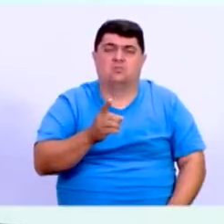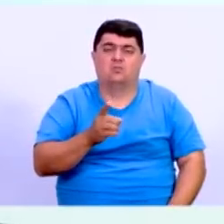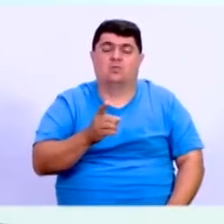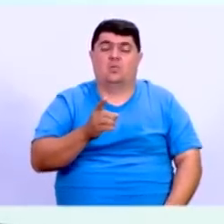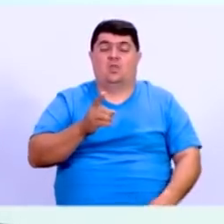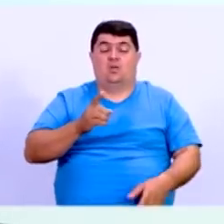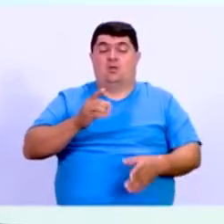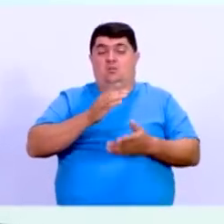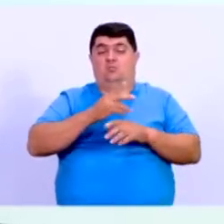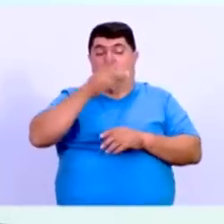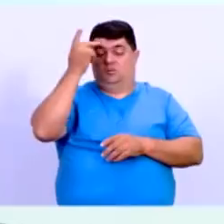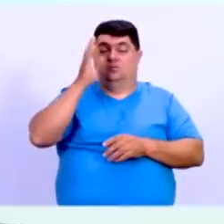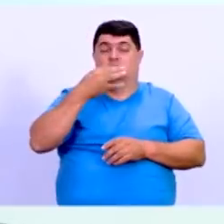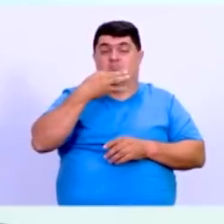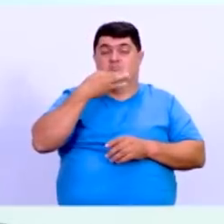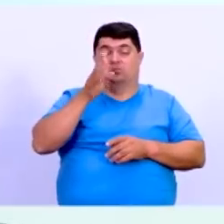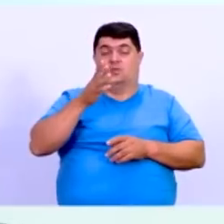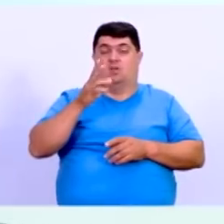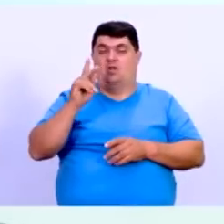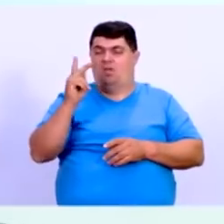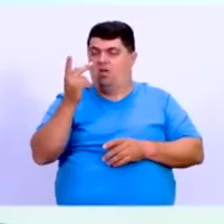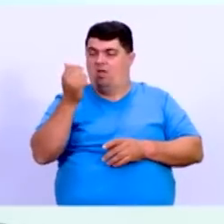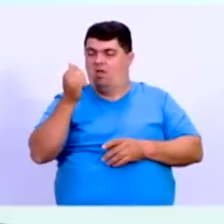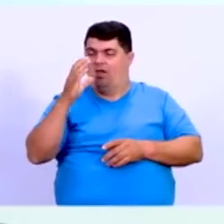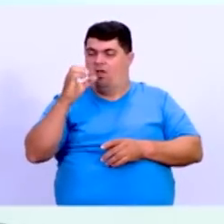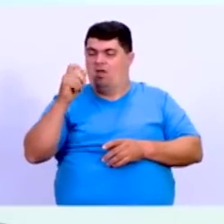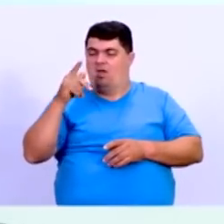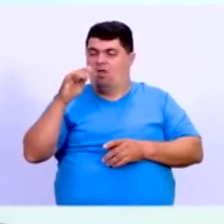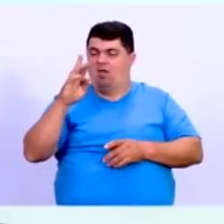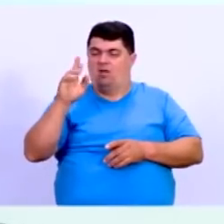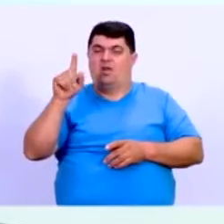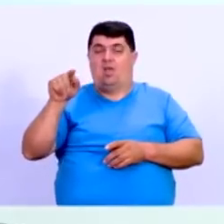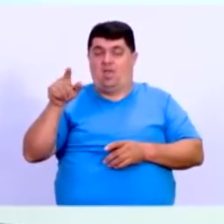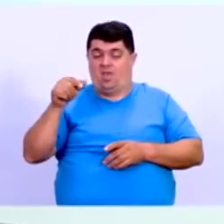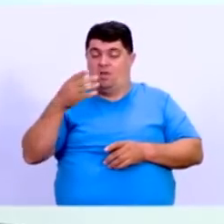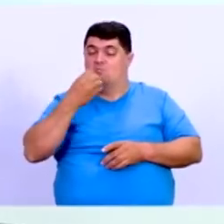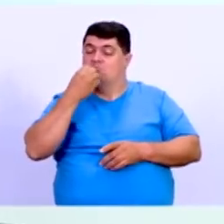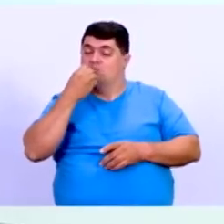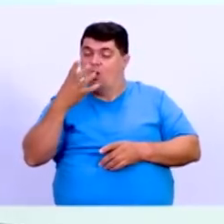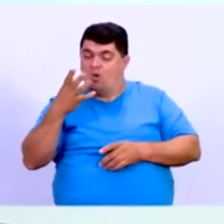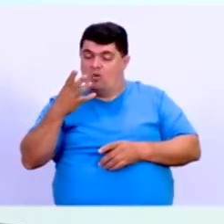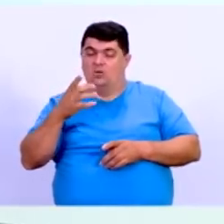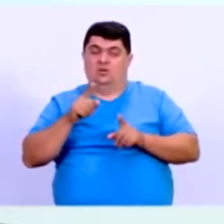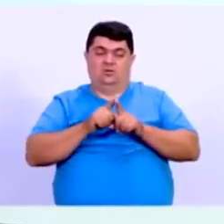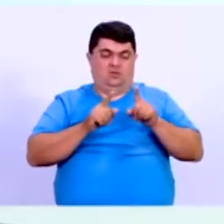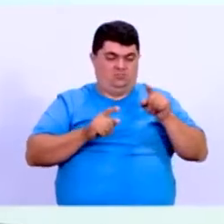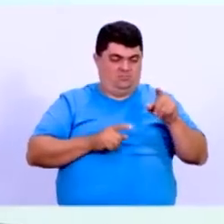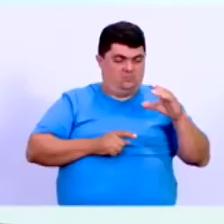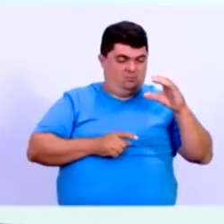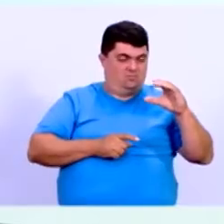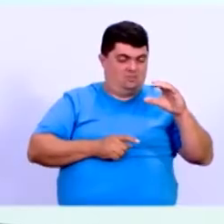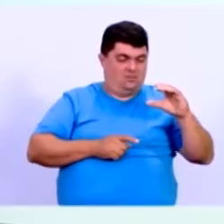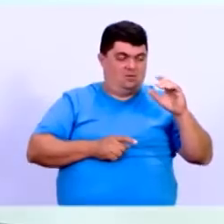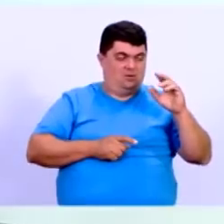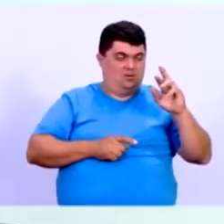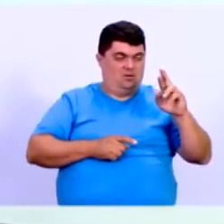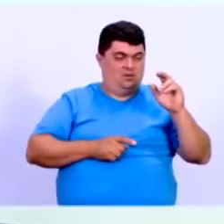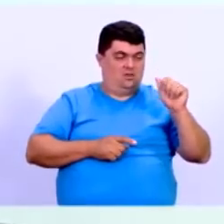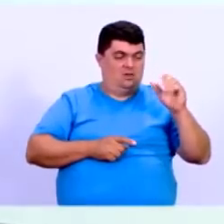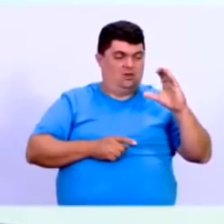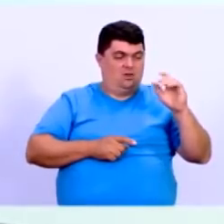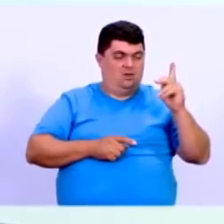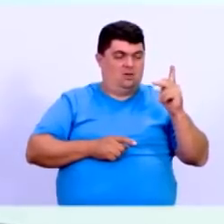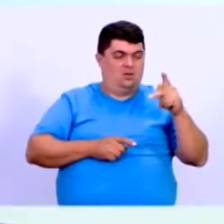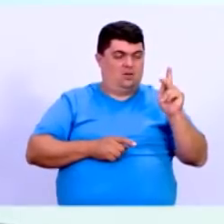falar o seguinte, que hacker é o bonzinho da história, né? O mocinho. E o cracker é o vilão, aquele que detém aquelas